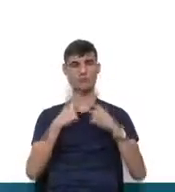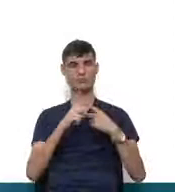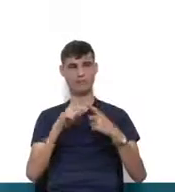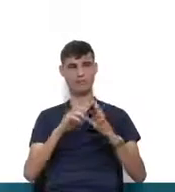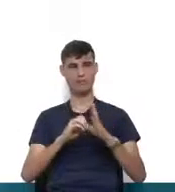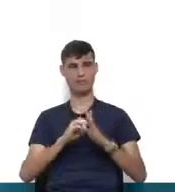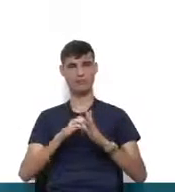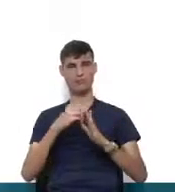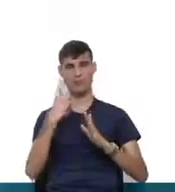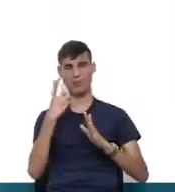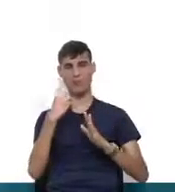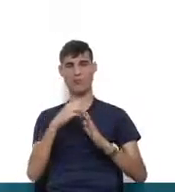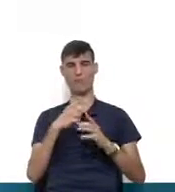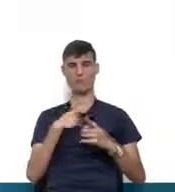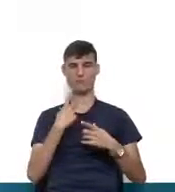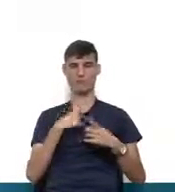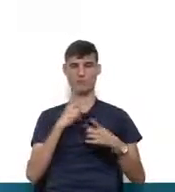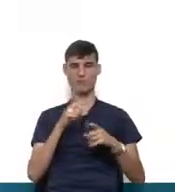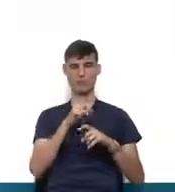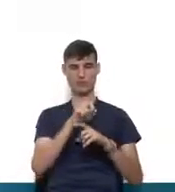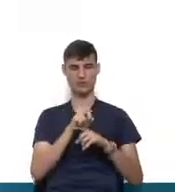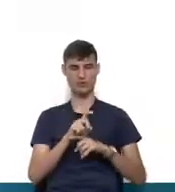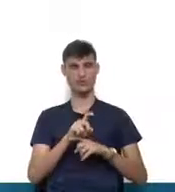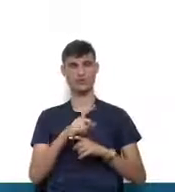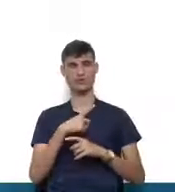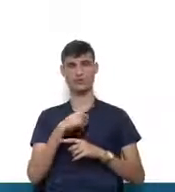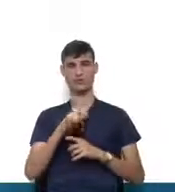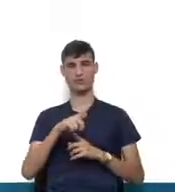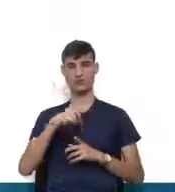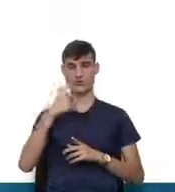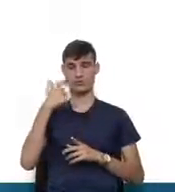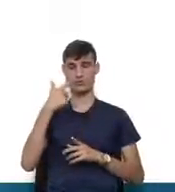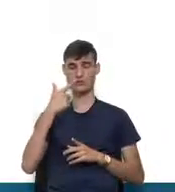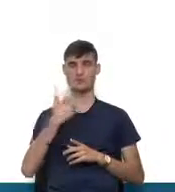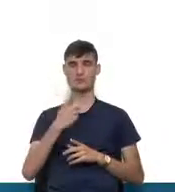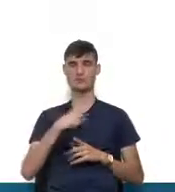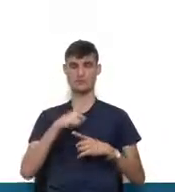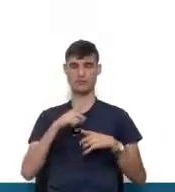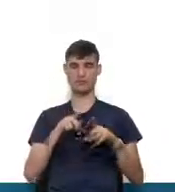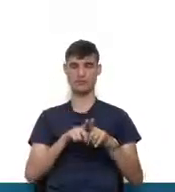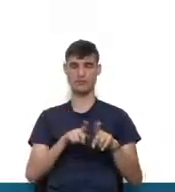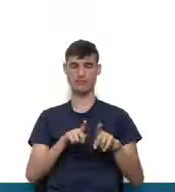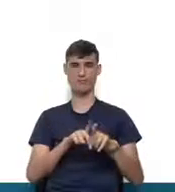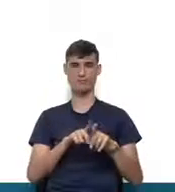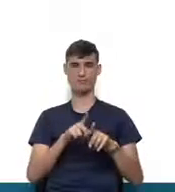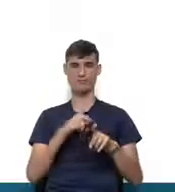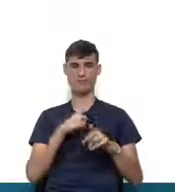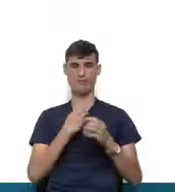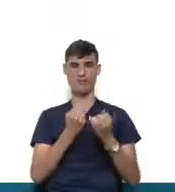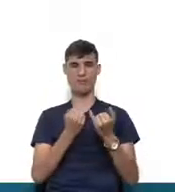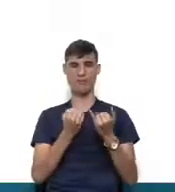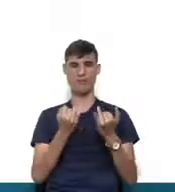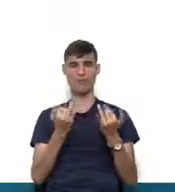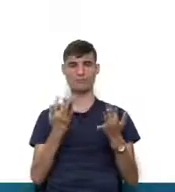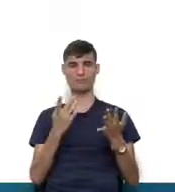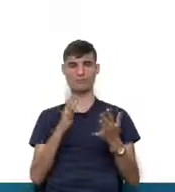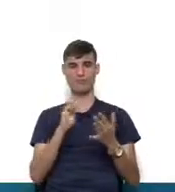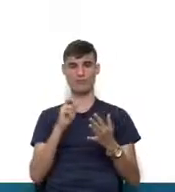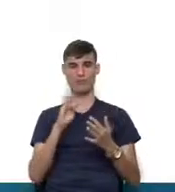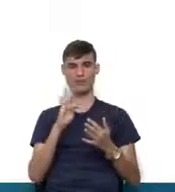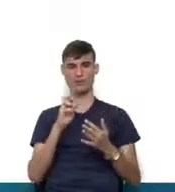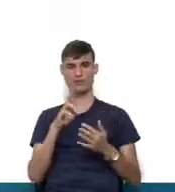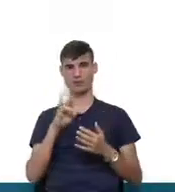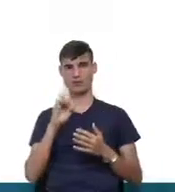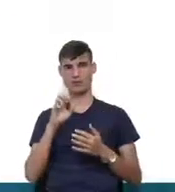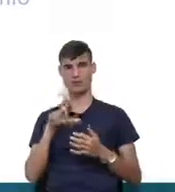ser elevado a 1, que a gente tem o x, depois ao quadrado e considerando, então, o nosso fatorial. Então, aqui